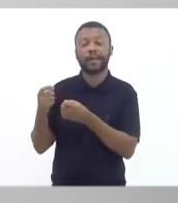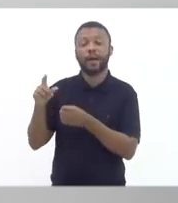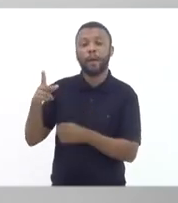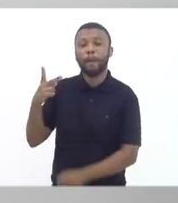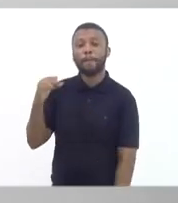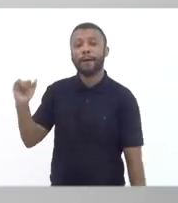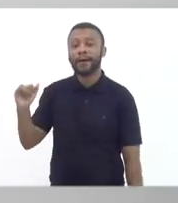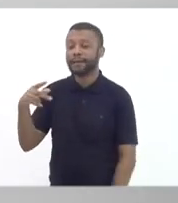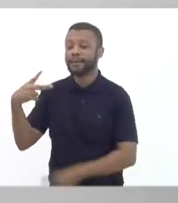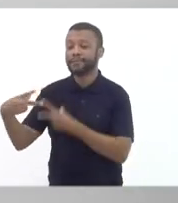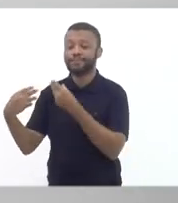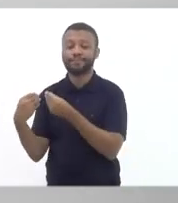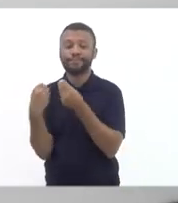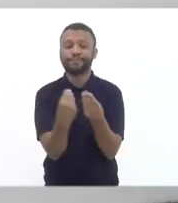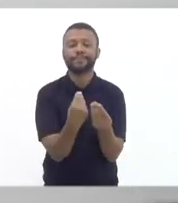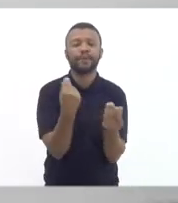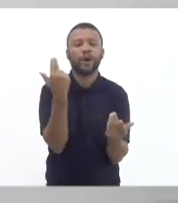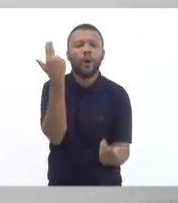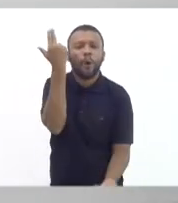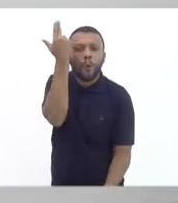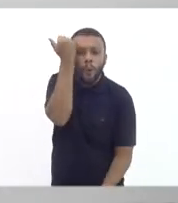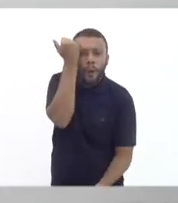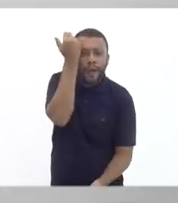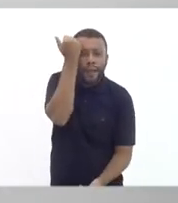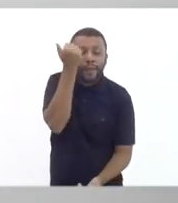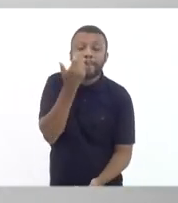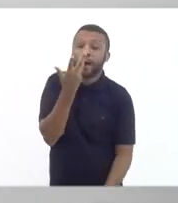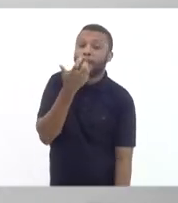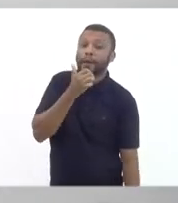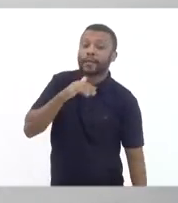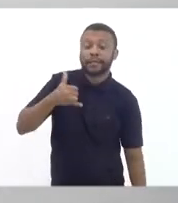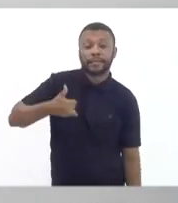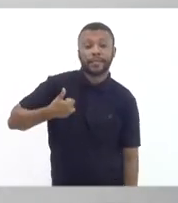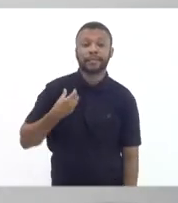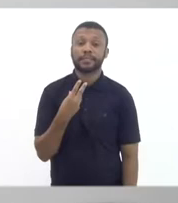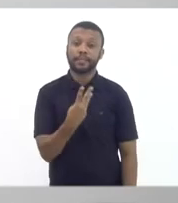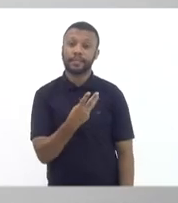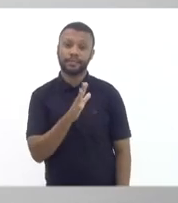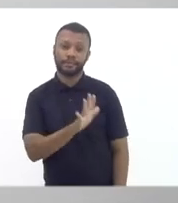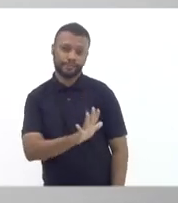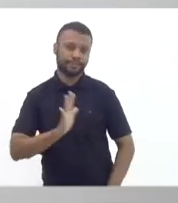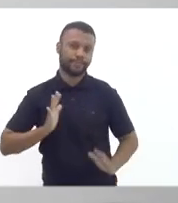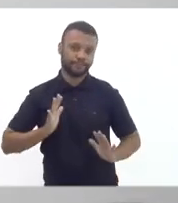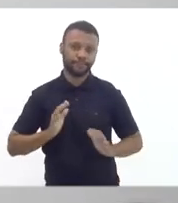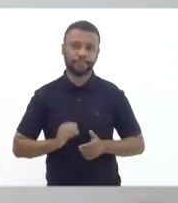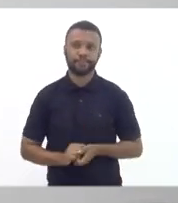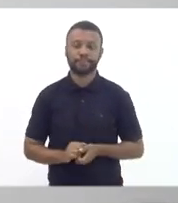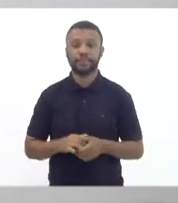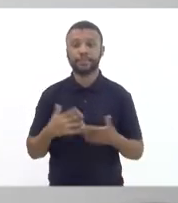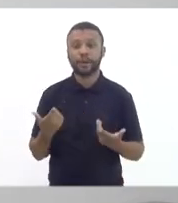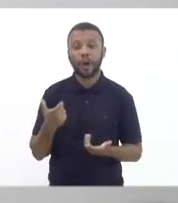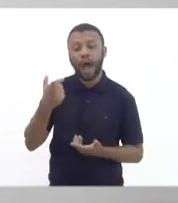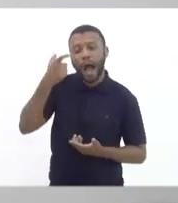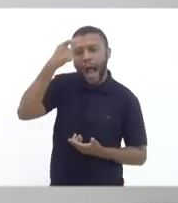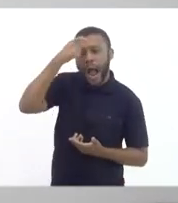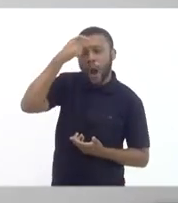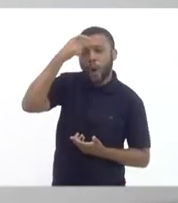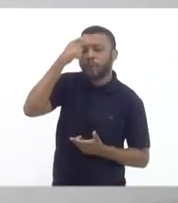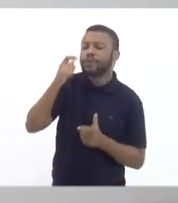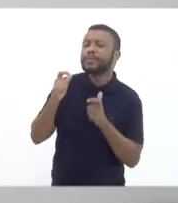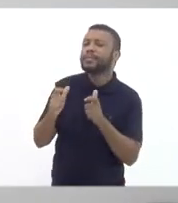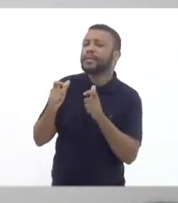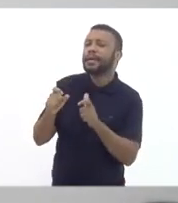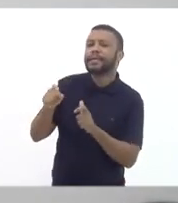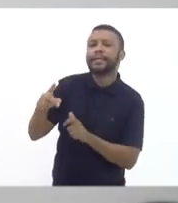uma criança de 3 anos. Então, acho que cadê a consciência desse pai, né? Porque